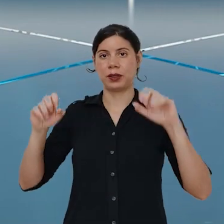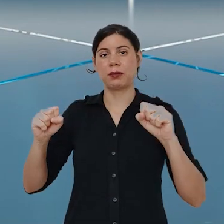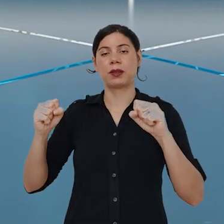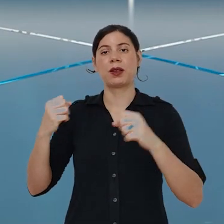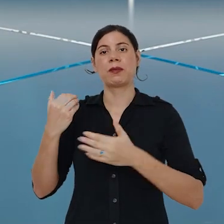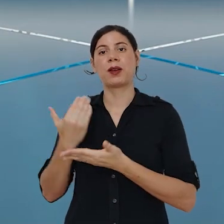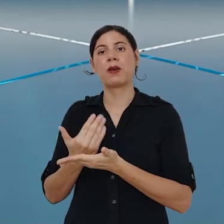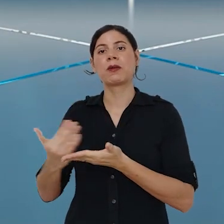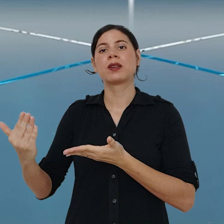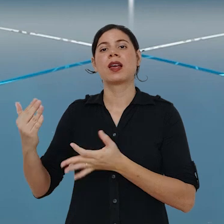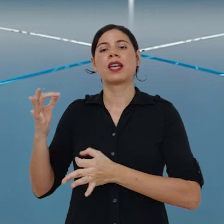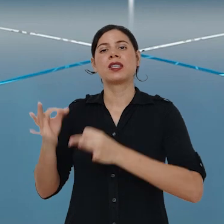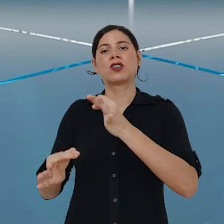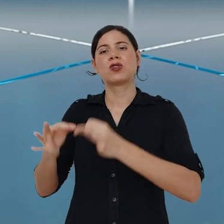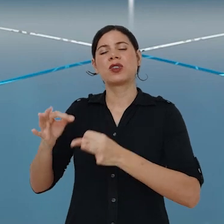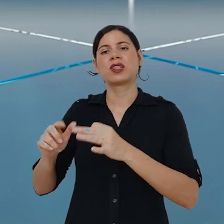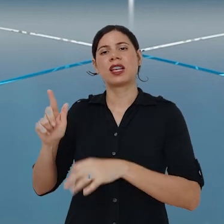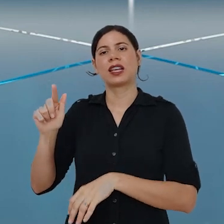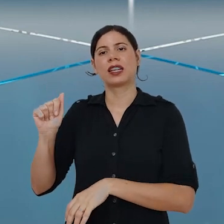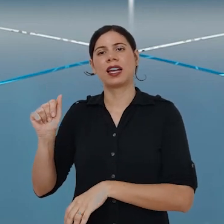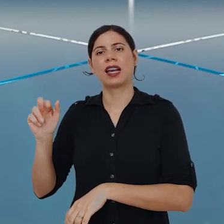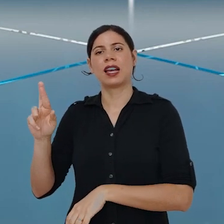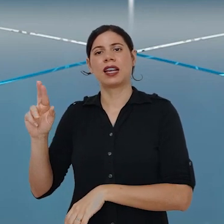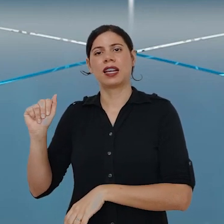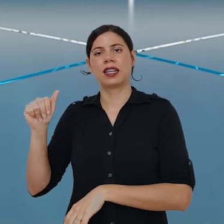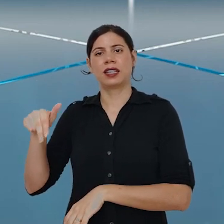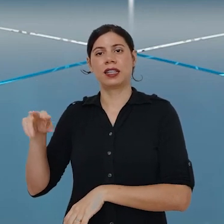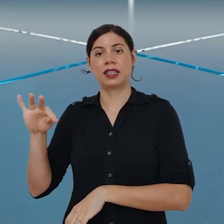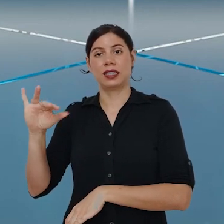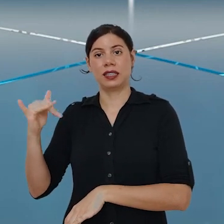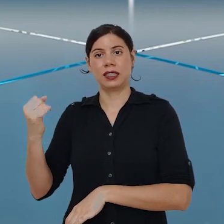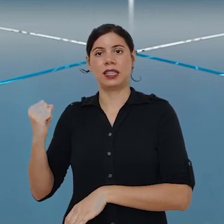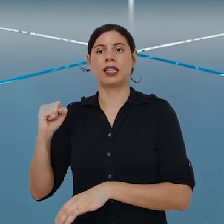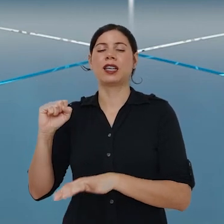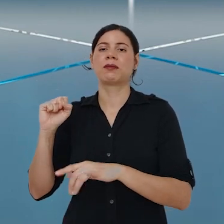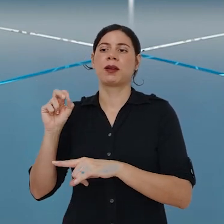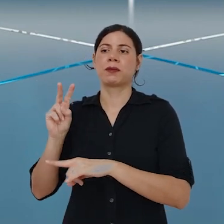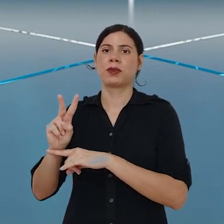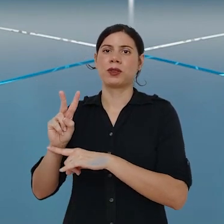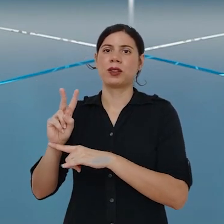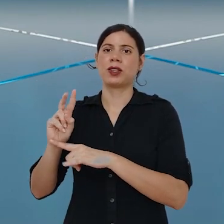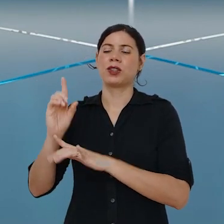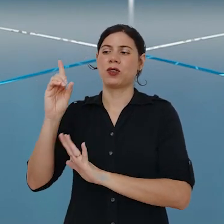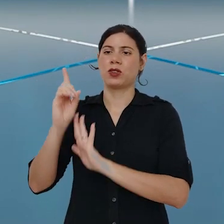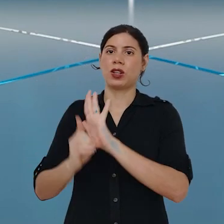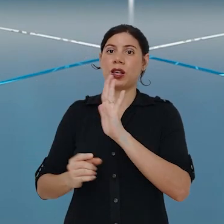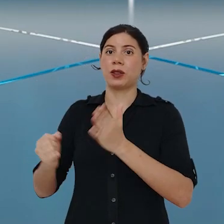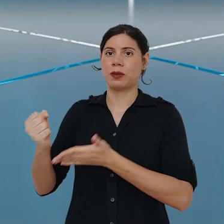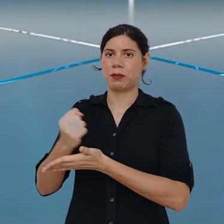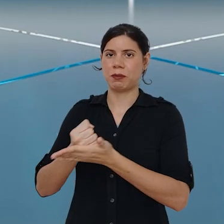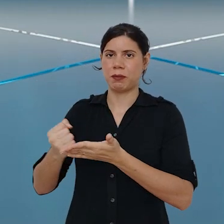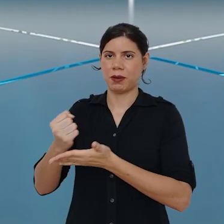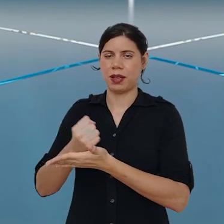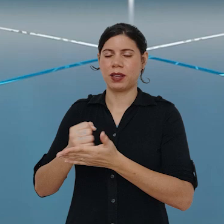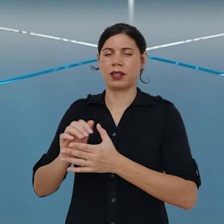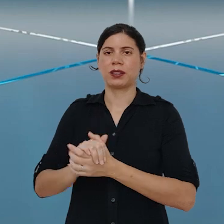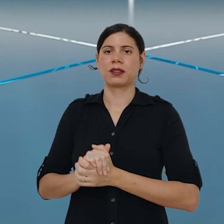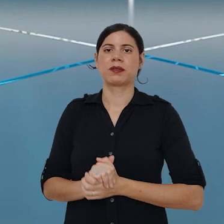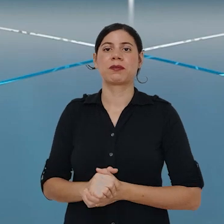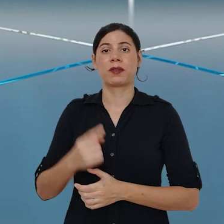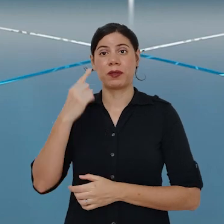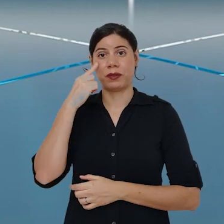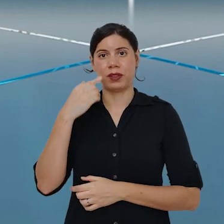das garantias, a fim de proteger os direitos individuais e a legalidade do processo já na fase do inquérito